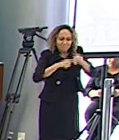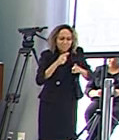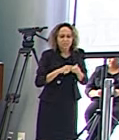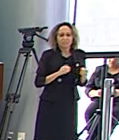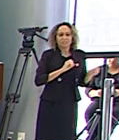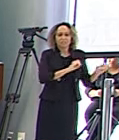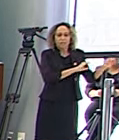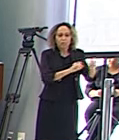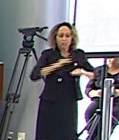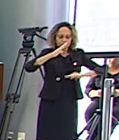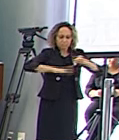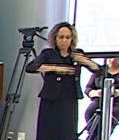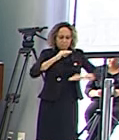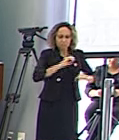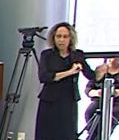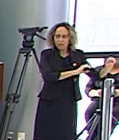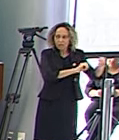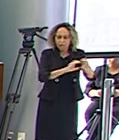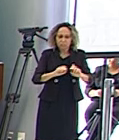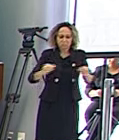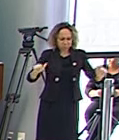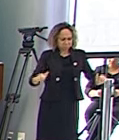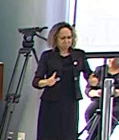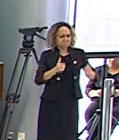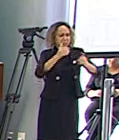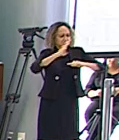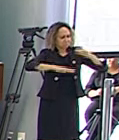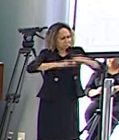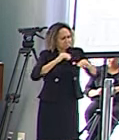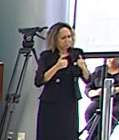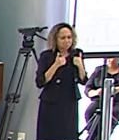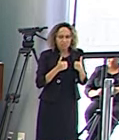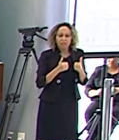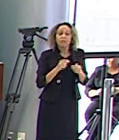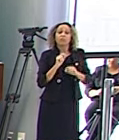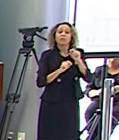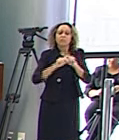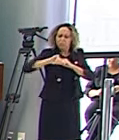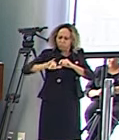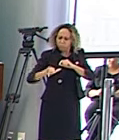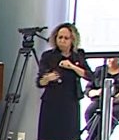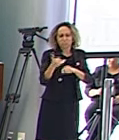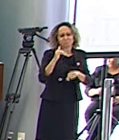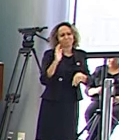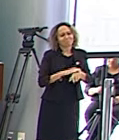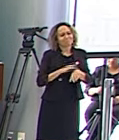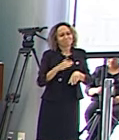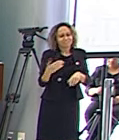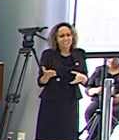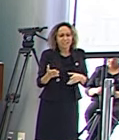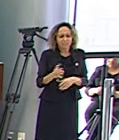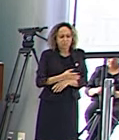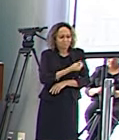educação técnica, a educação que qualifica profissionalmente, ela abre mais oportunidades de emprego, melhora os